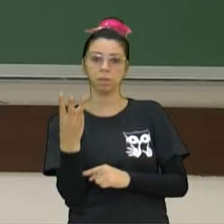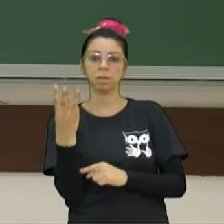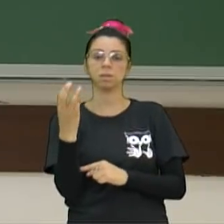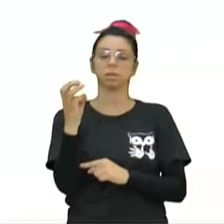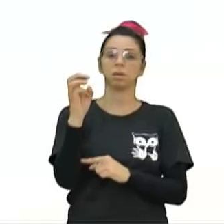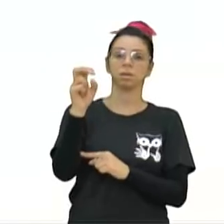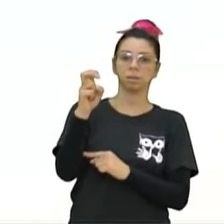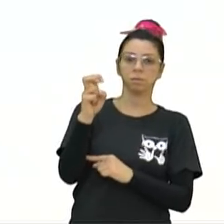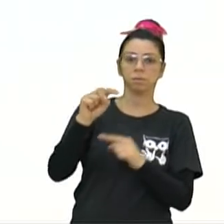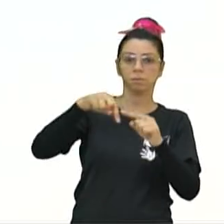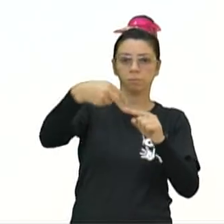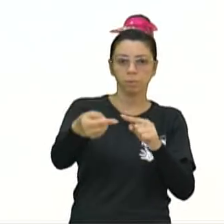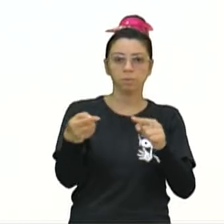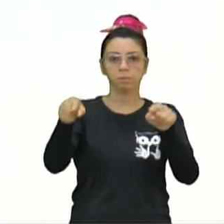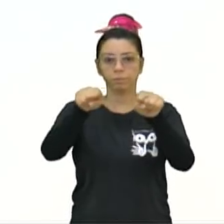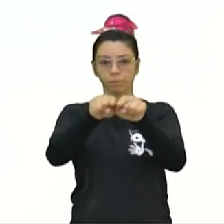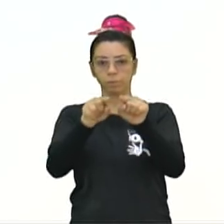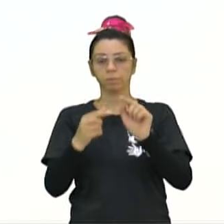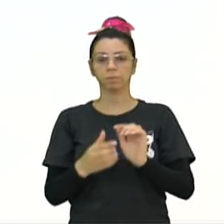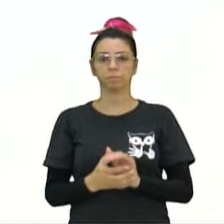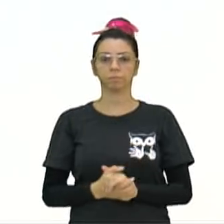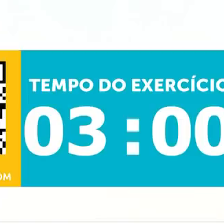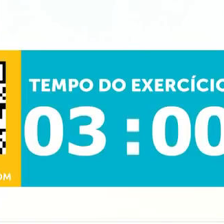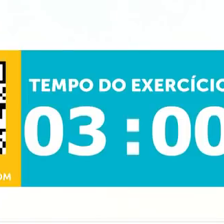gente retorna.